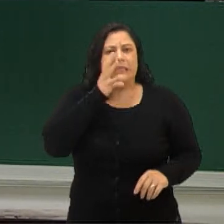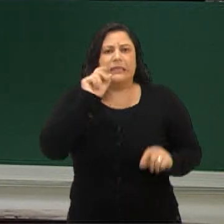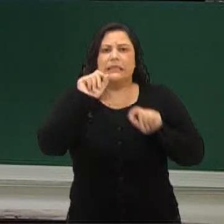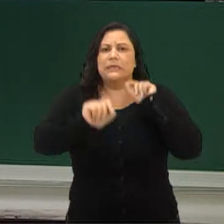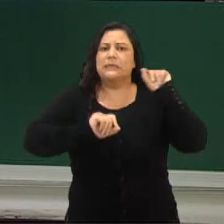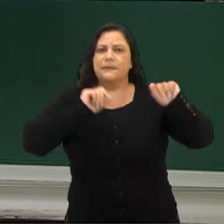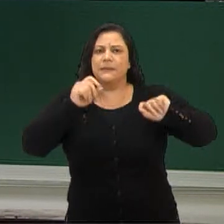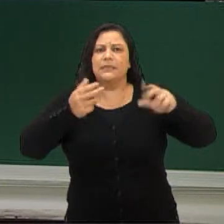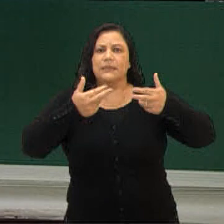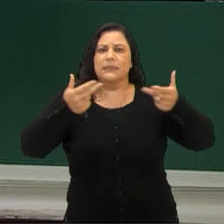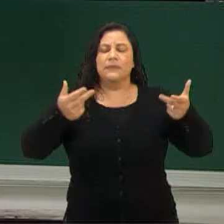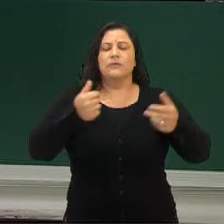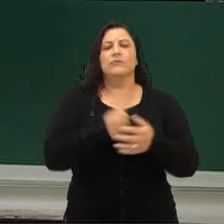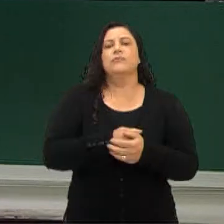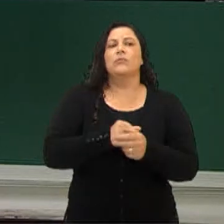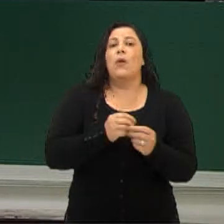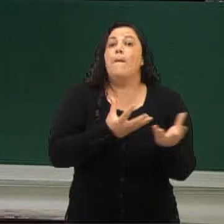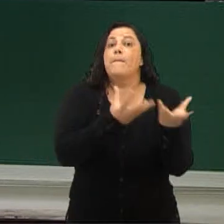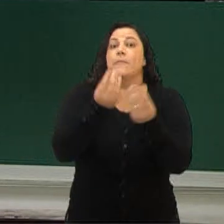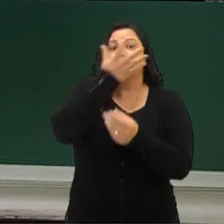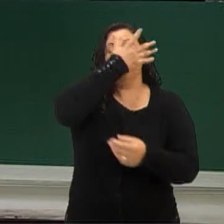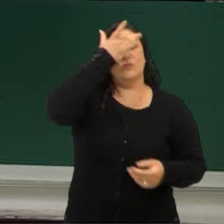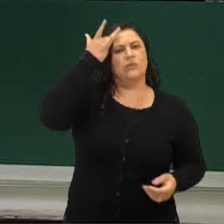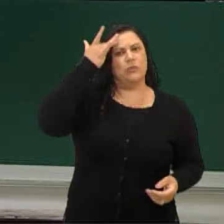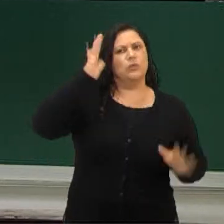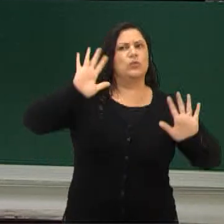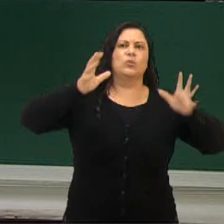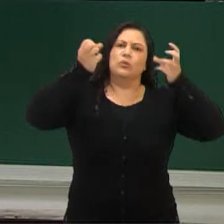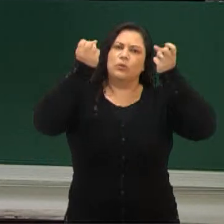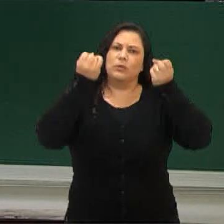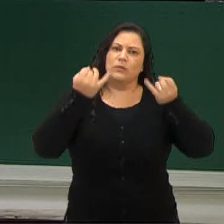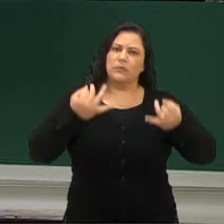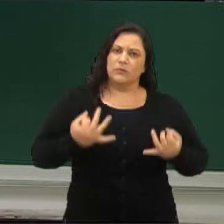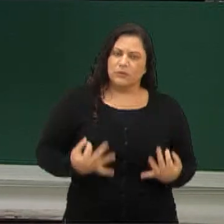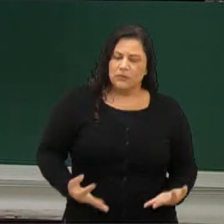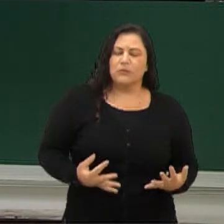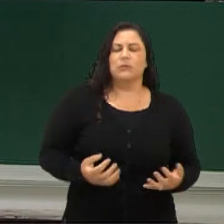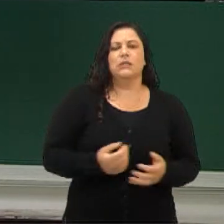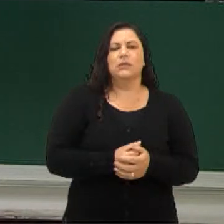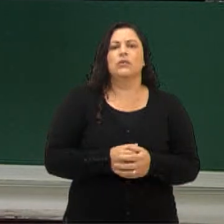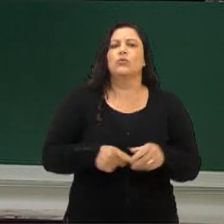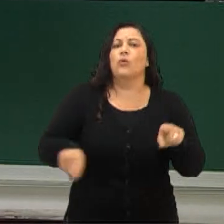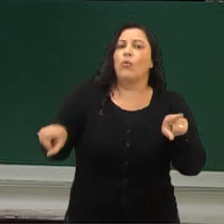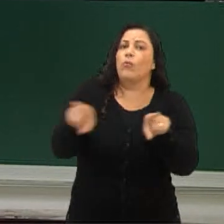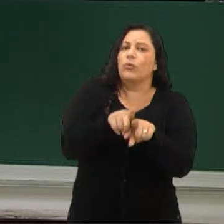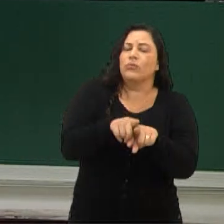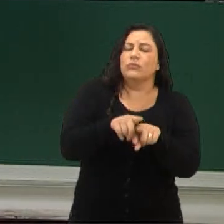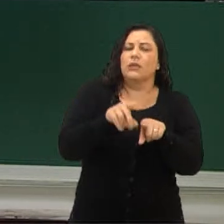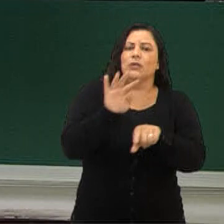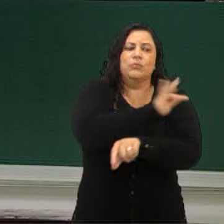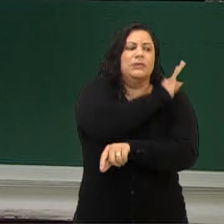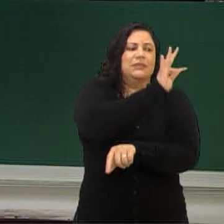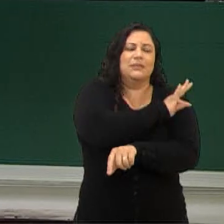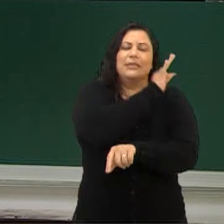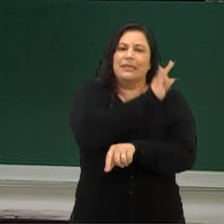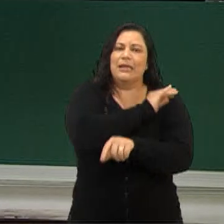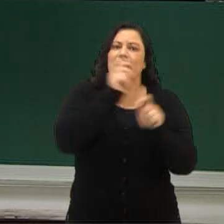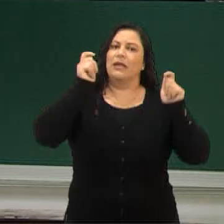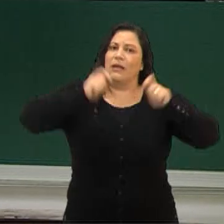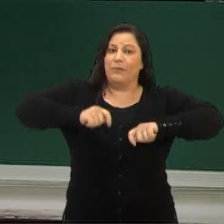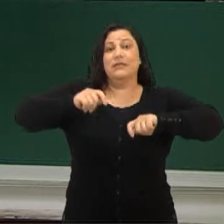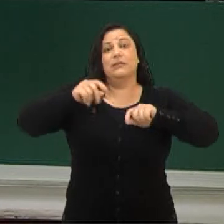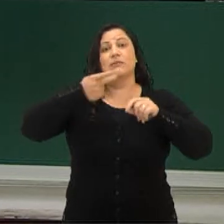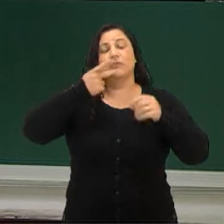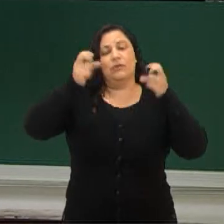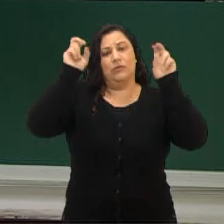buscar, e muita gente, até no terceiro ano foi comentado, muito voltado para essa técnica de litografia, mas aqui o que a gente está falando é